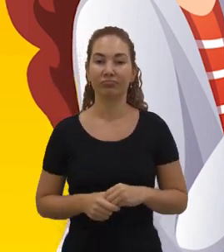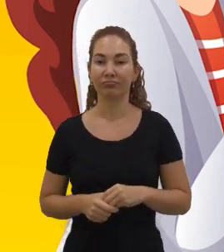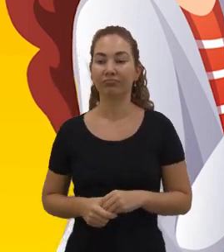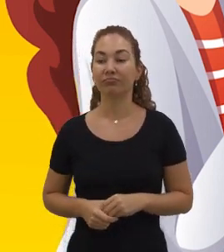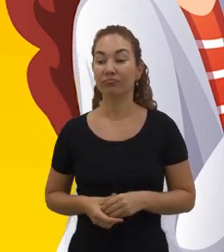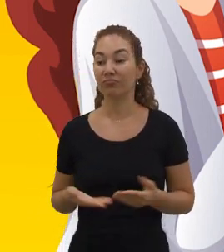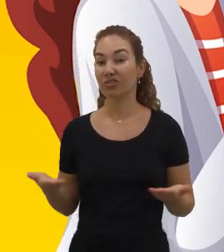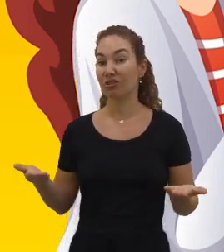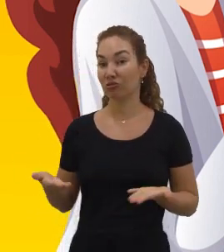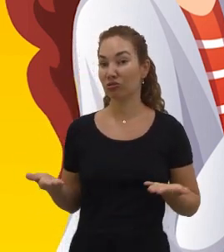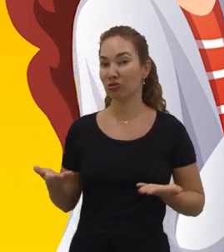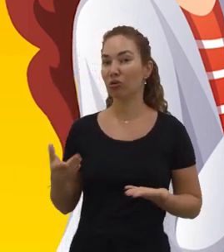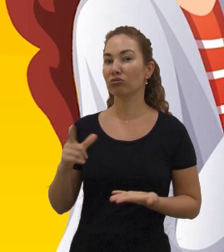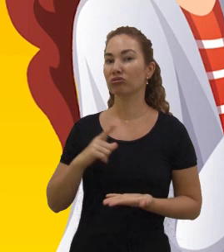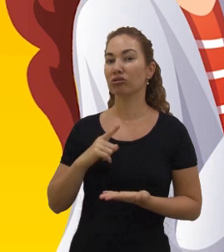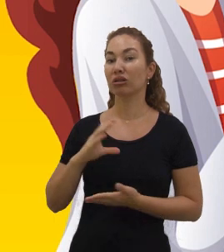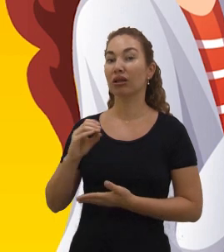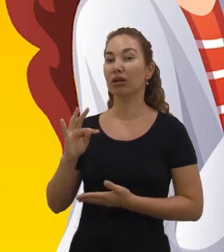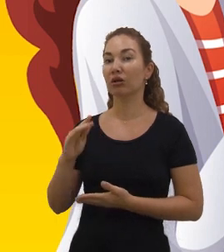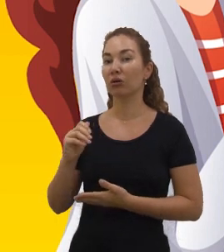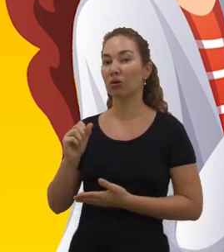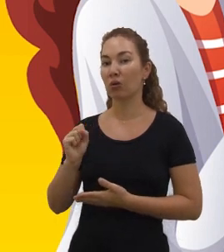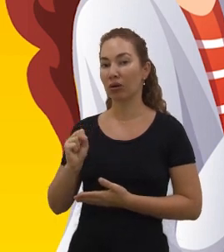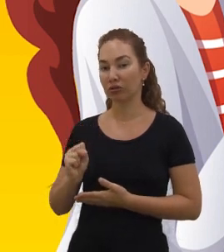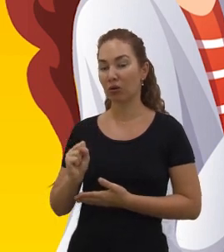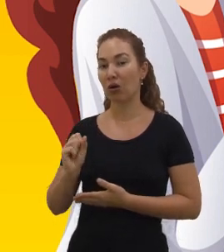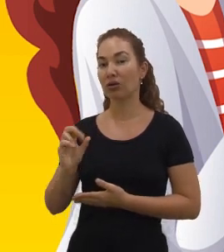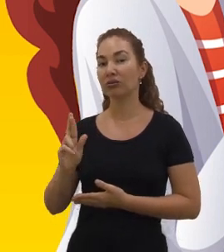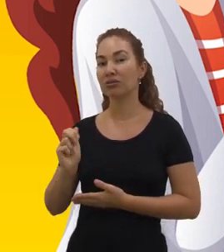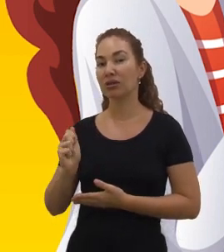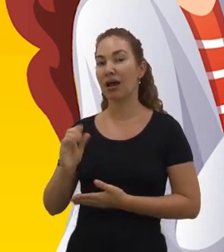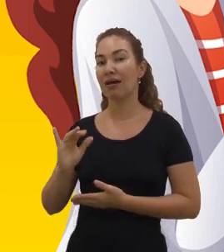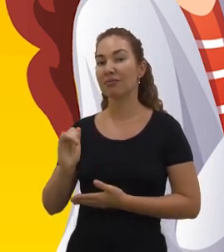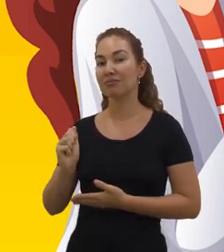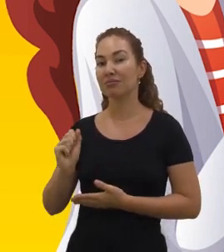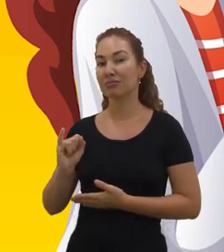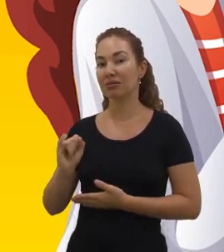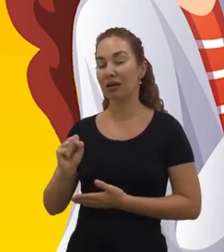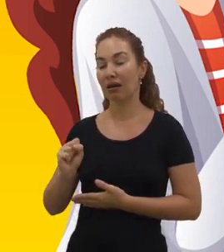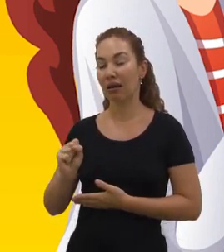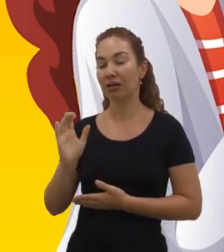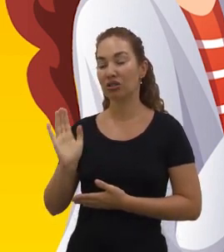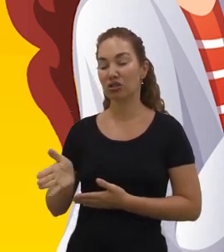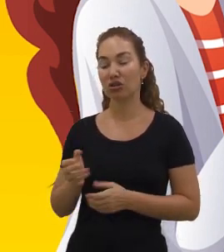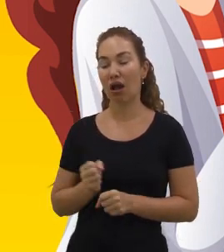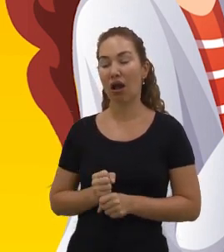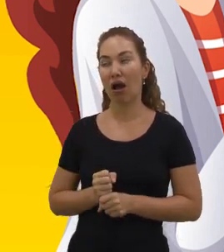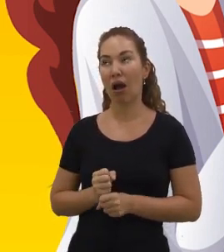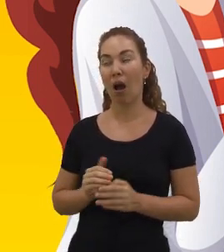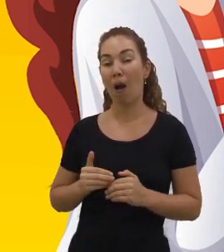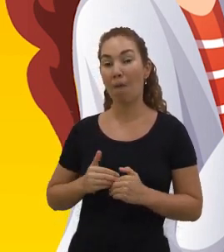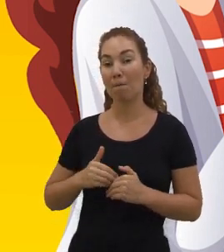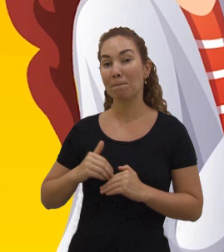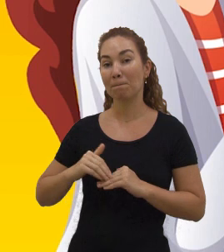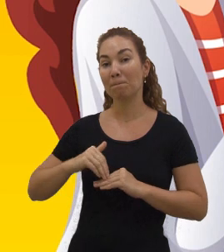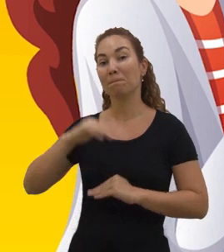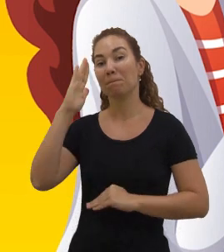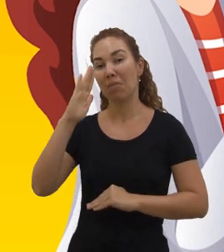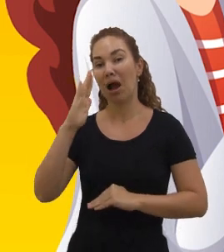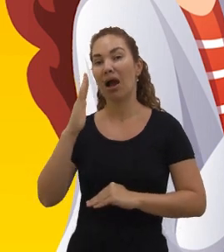E hoje em dia a gente também tem as cotas raciais, né? Que mesmo com elas já aumentou muito o número de